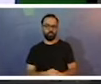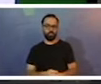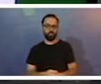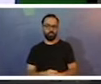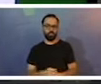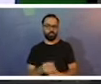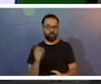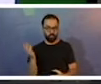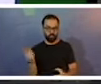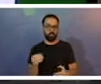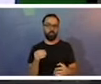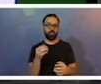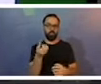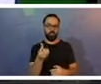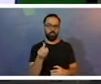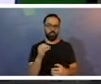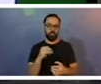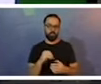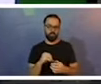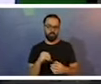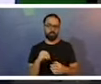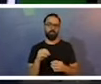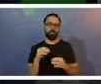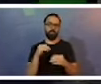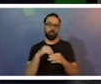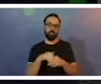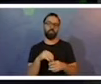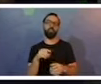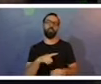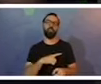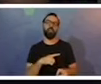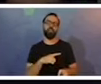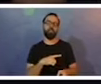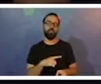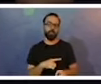lá. Em 60, há